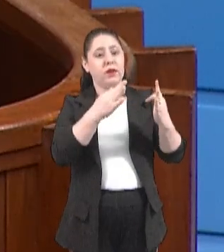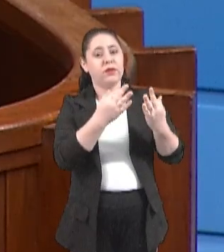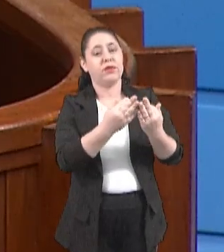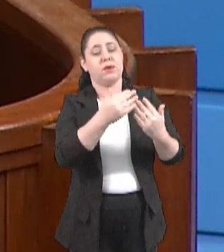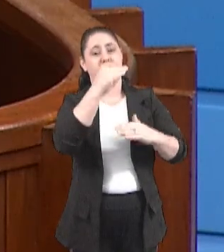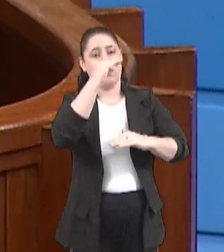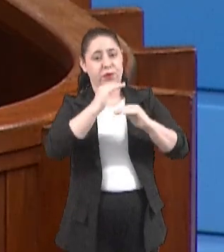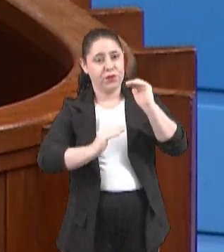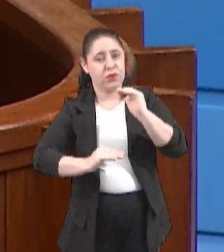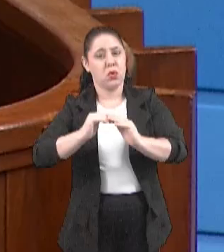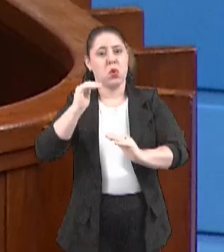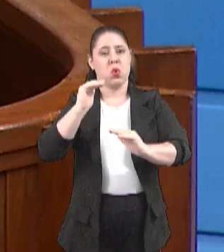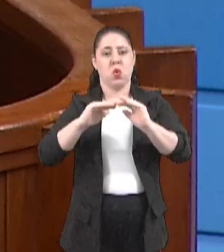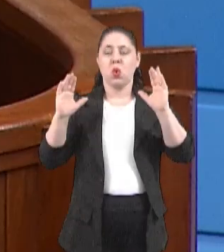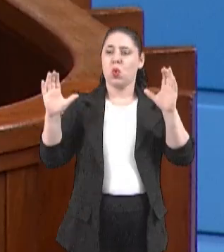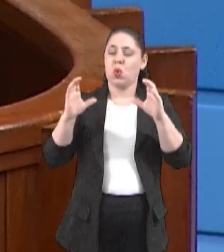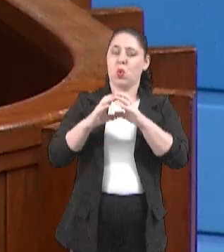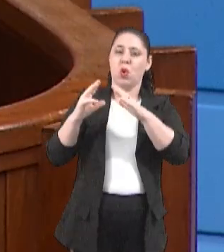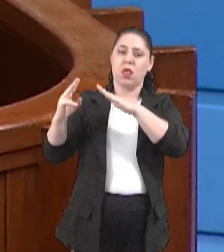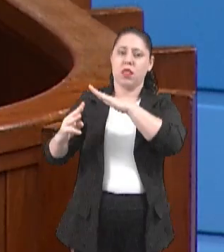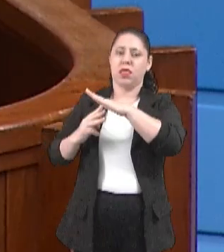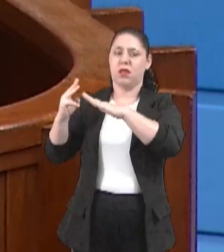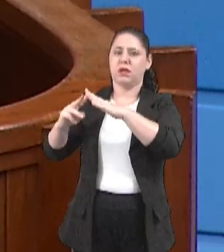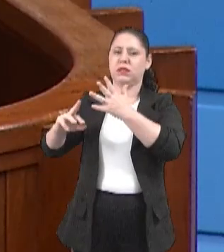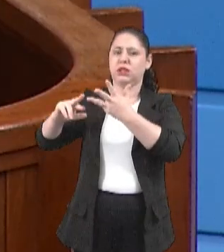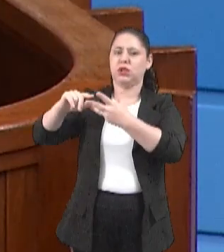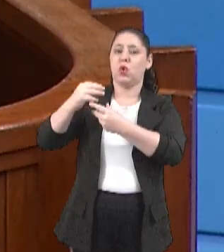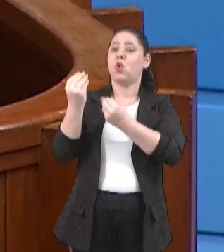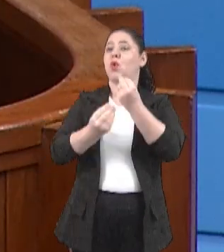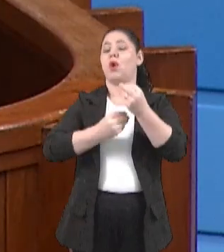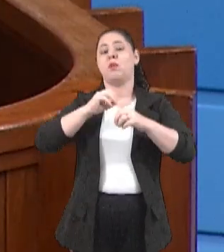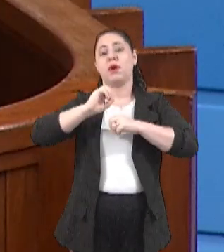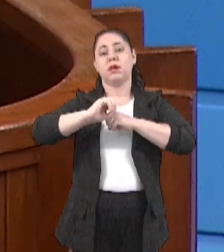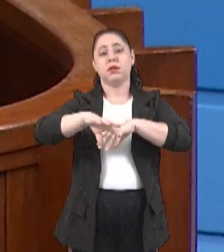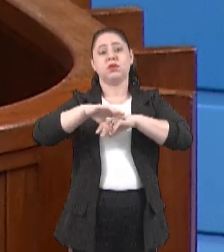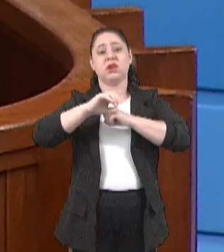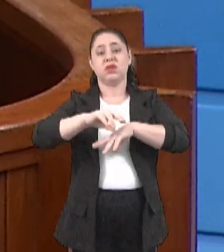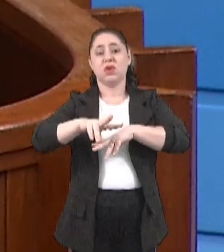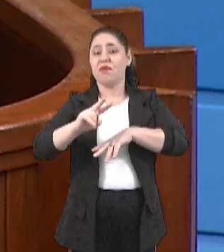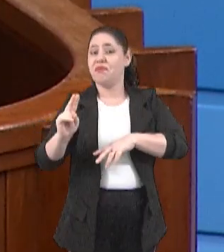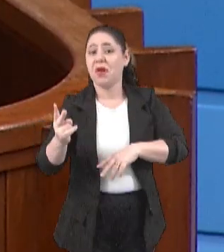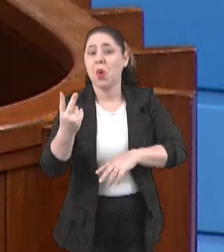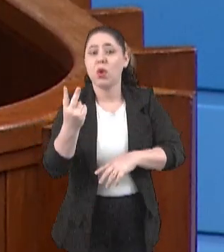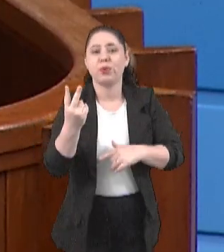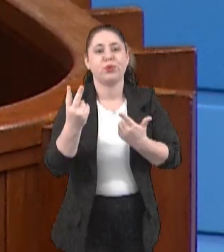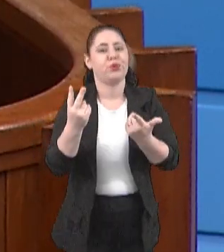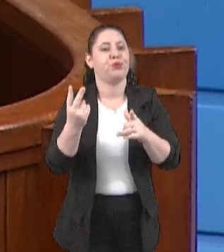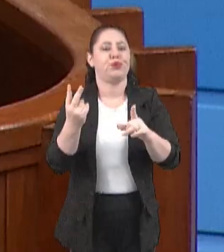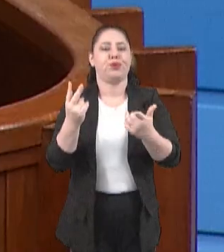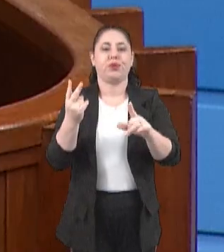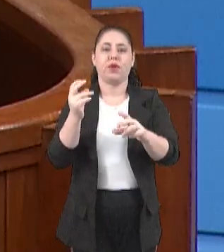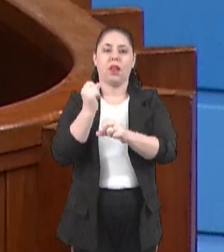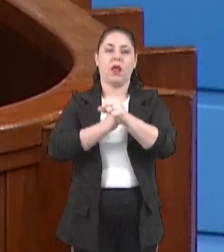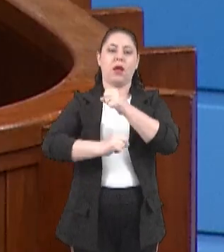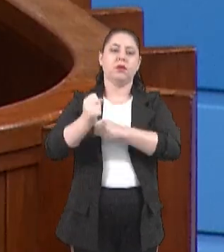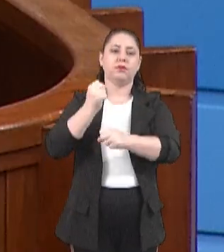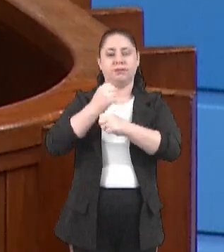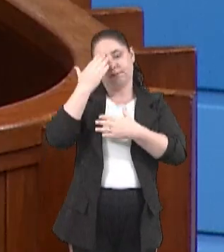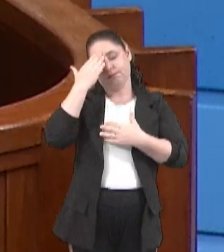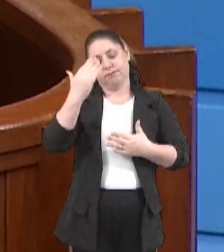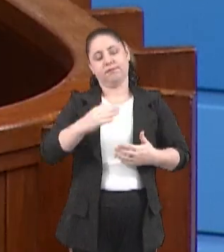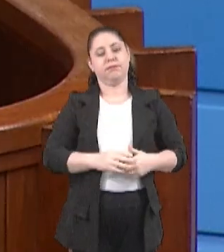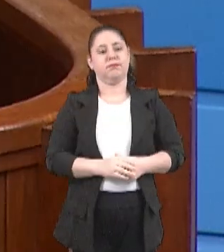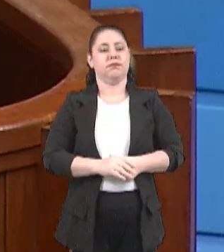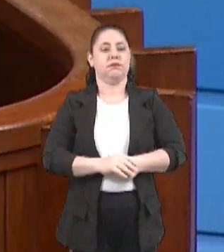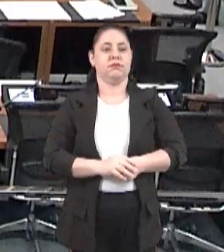dos profissionais, da terceirização, de como a educação não tem sido valorizada nos últimos anos. Obrigada.